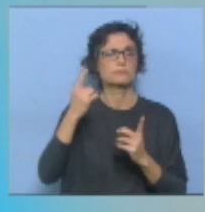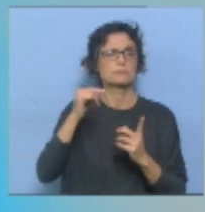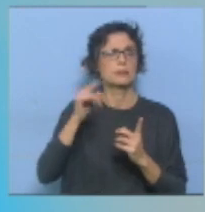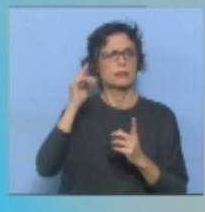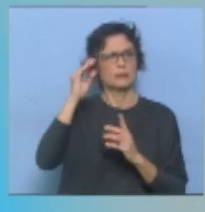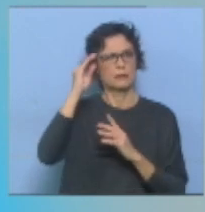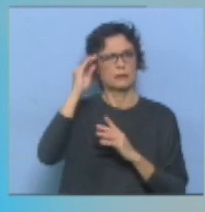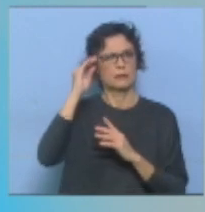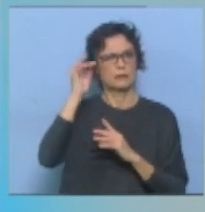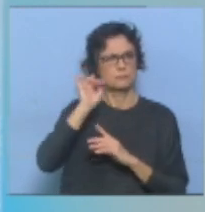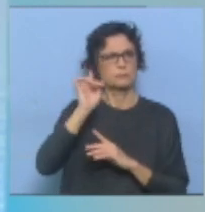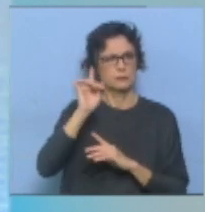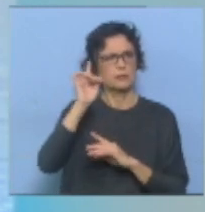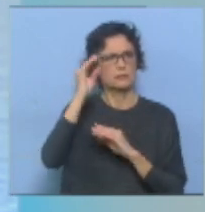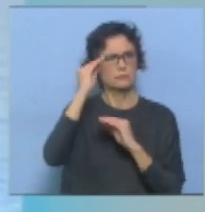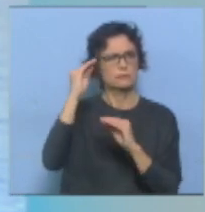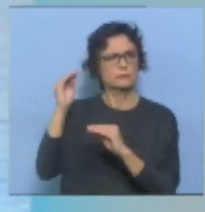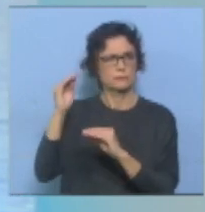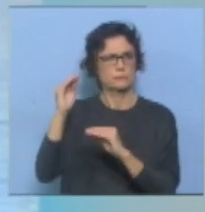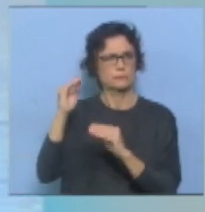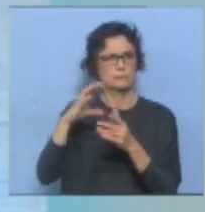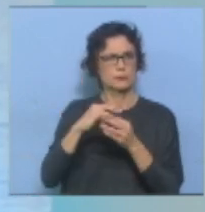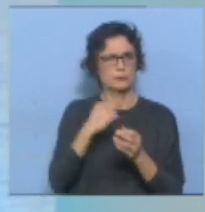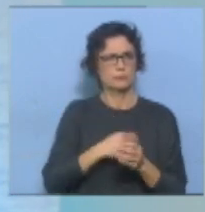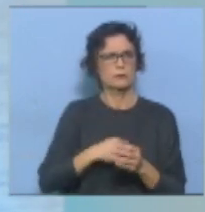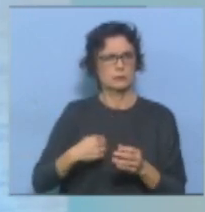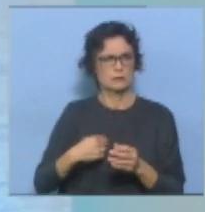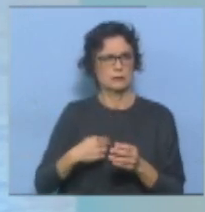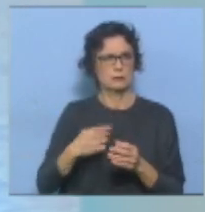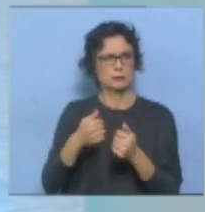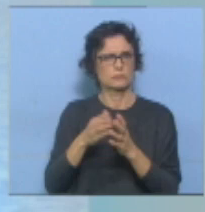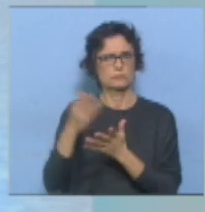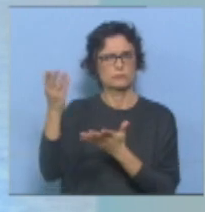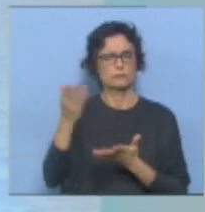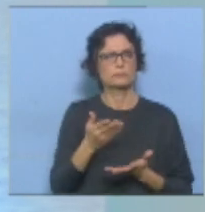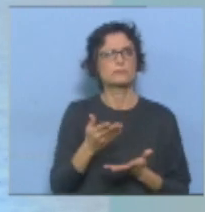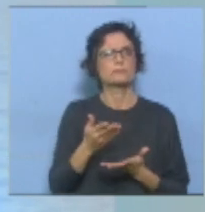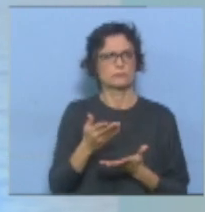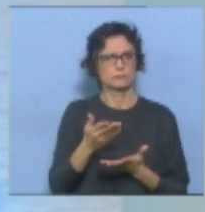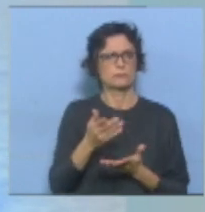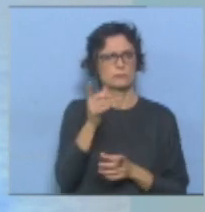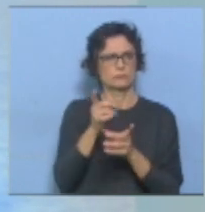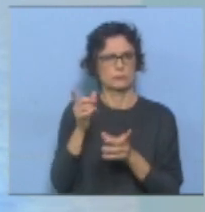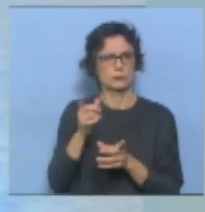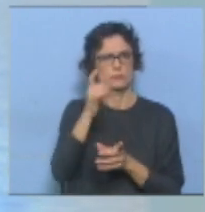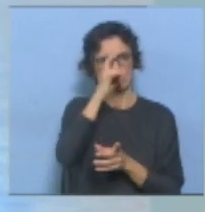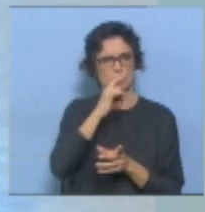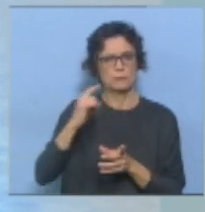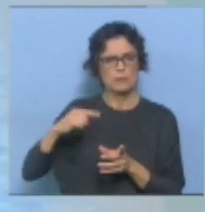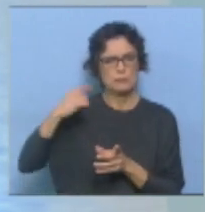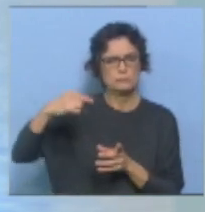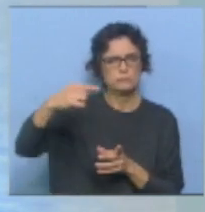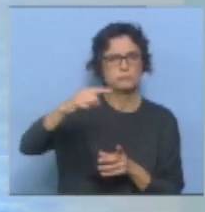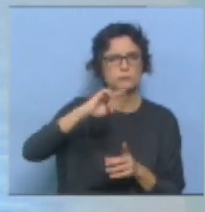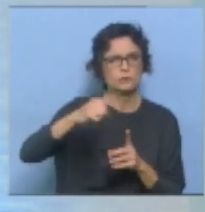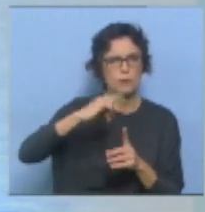ensino, que os cristãos são convidados anualmente também sempre a recordar. É